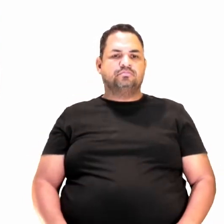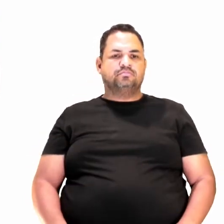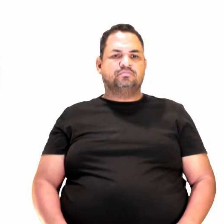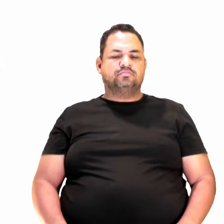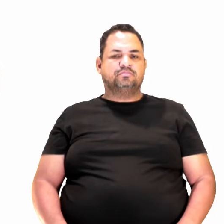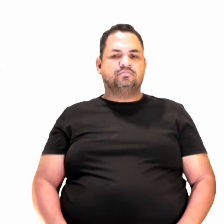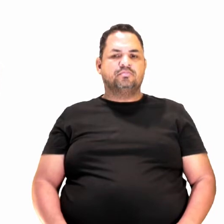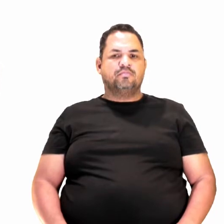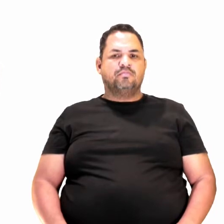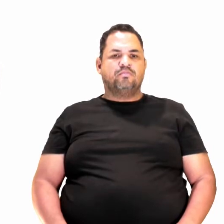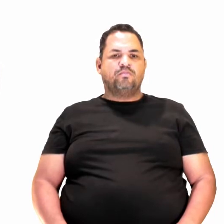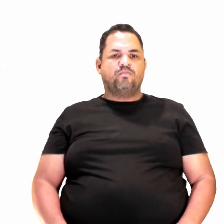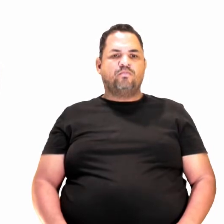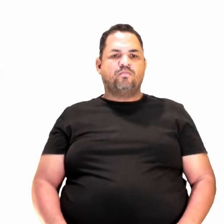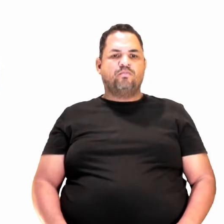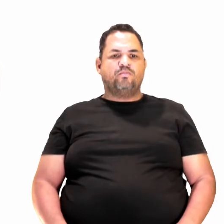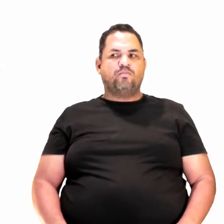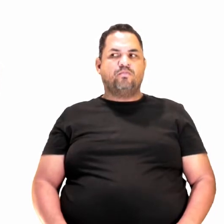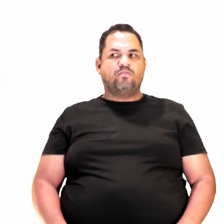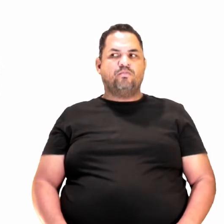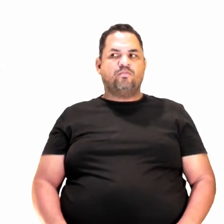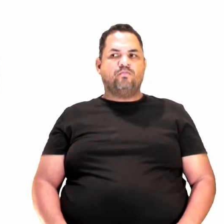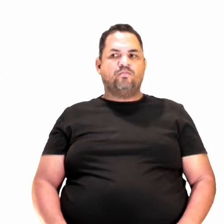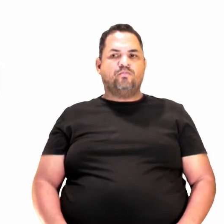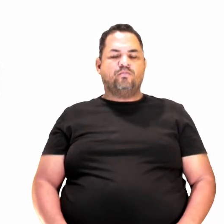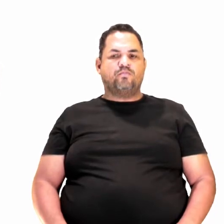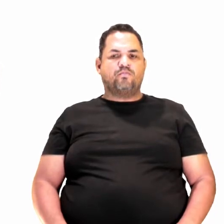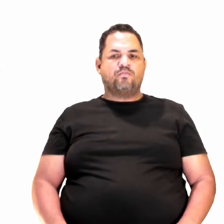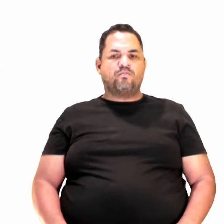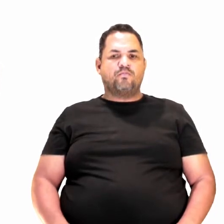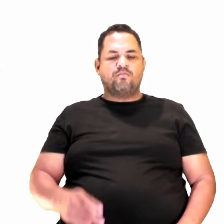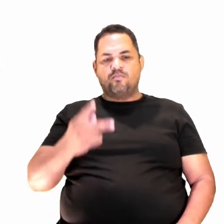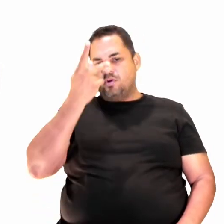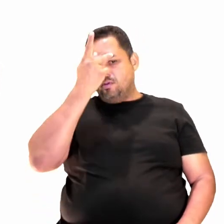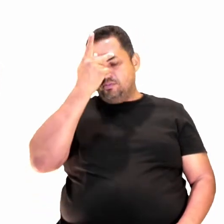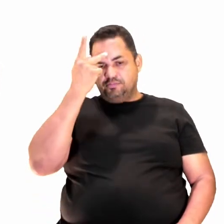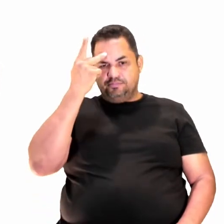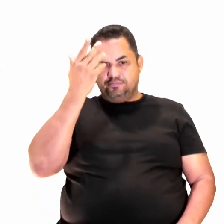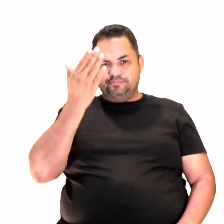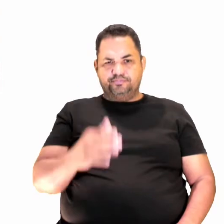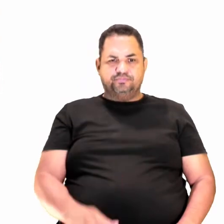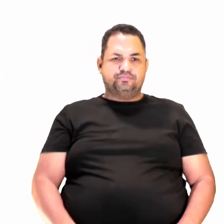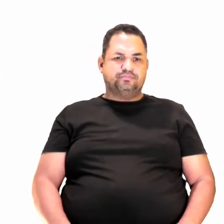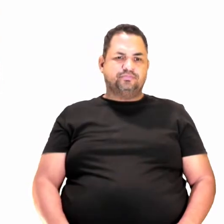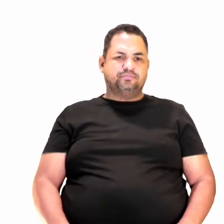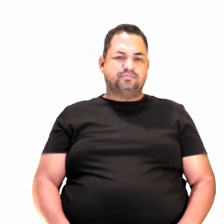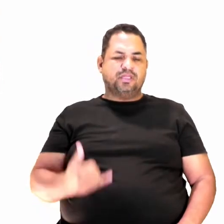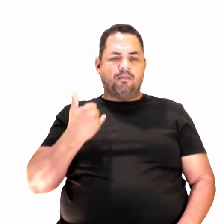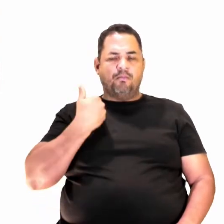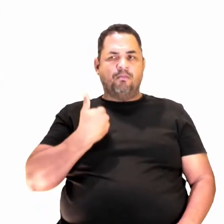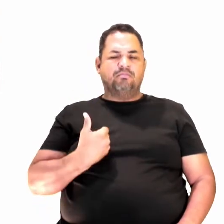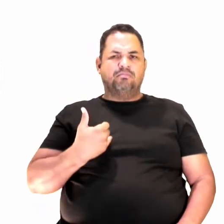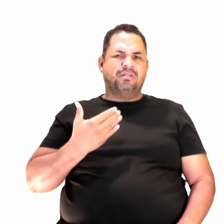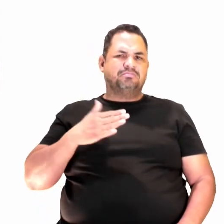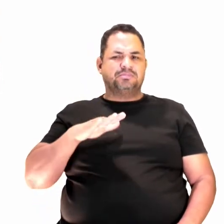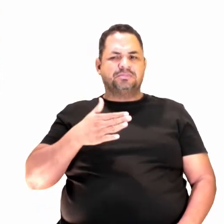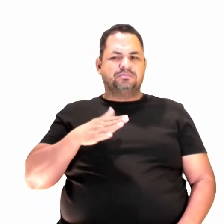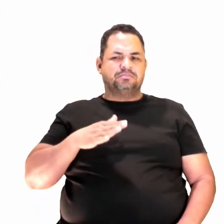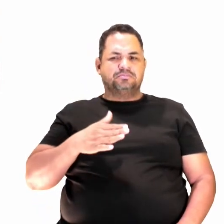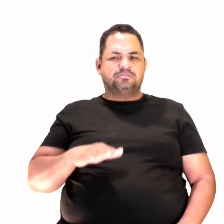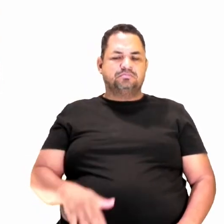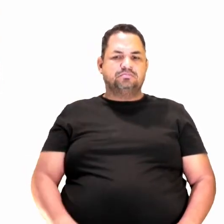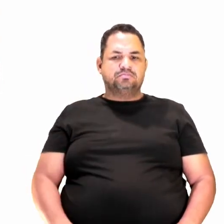next. Tipo físico, porte físico. Começamos aí, build. Build, nós temos o quê? Fat, que eu já